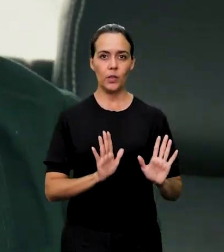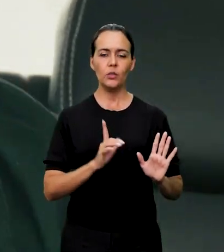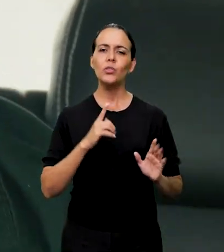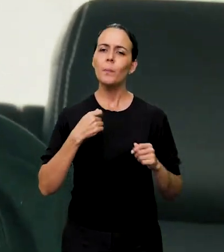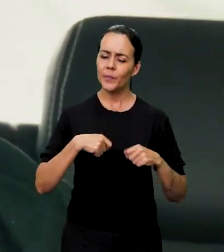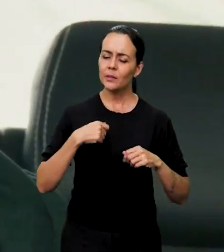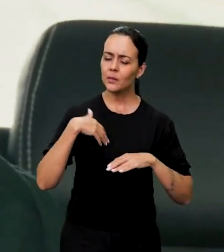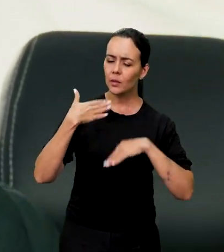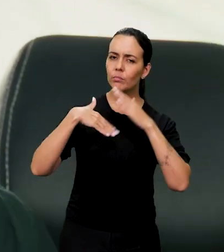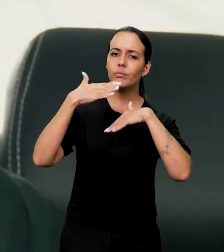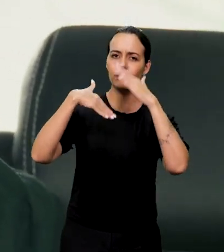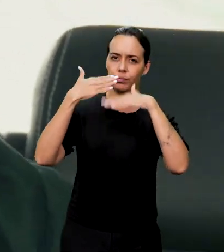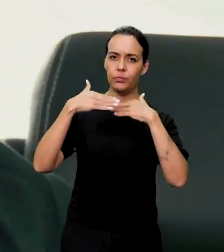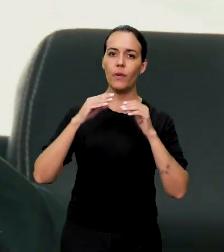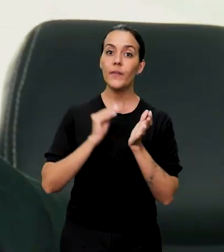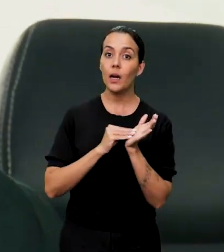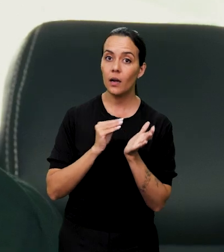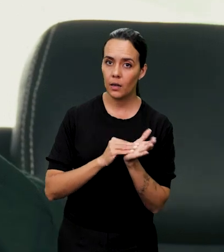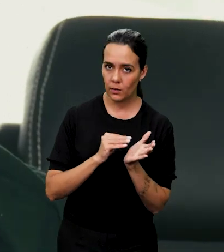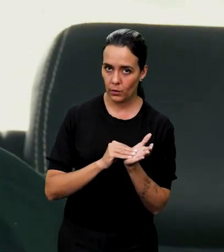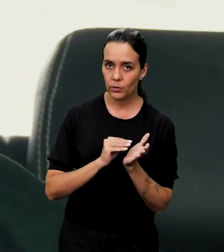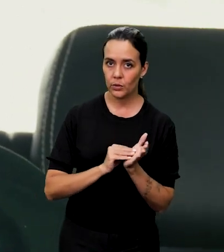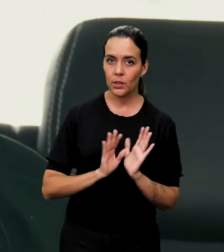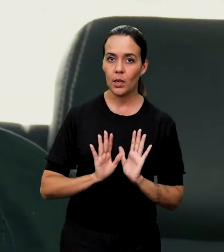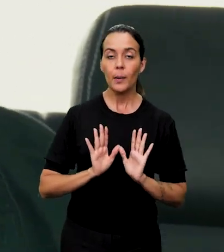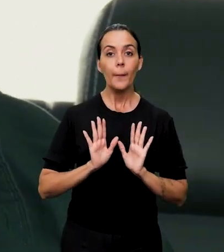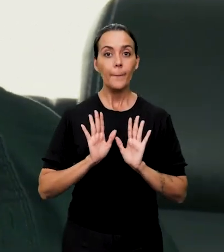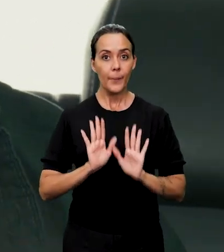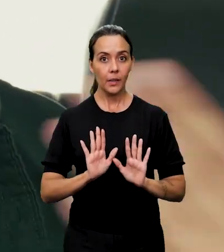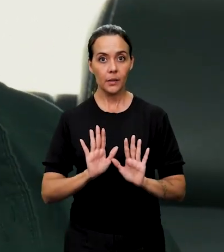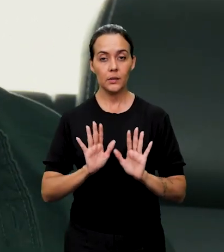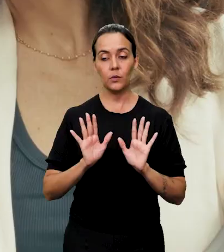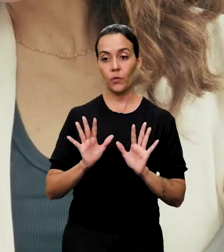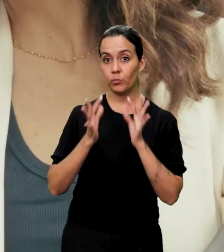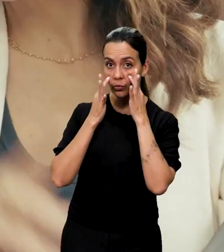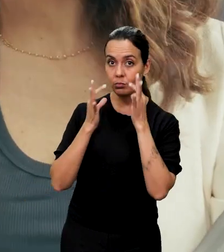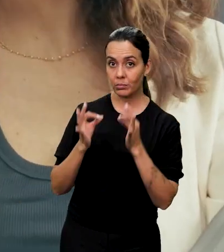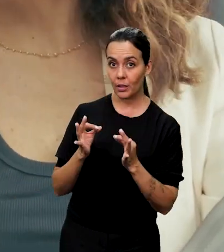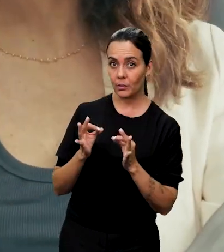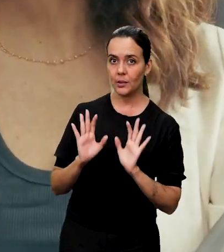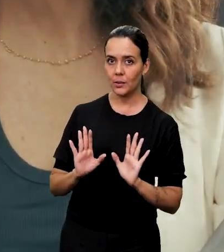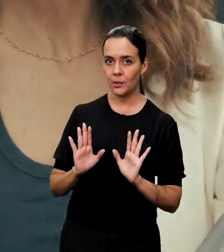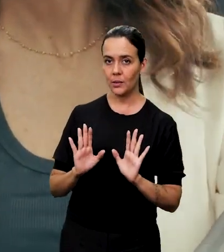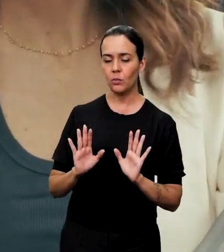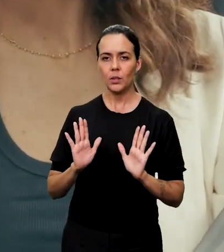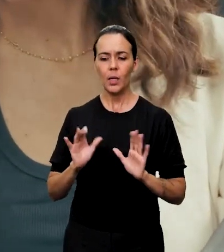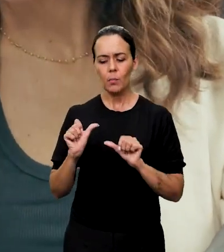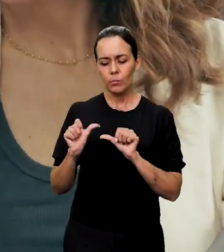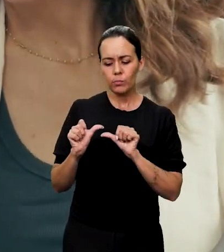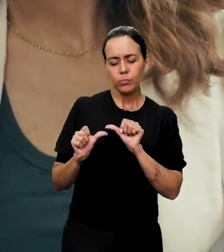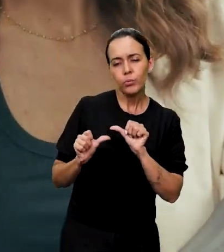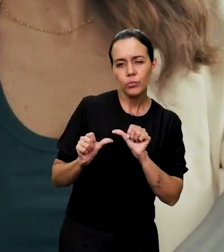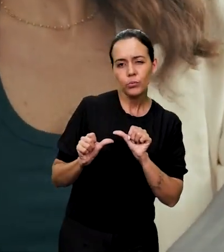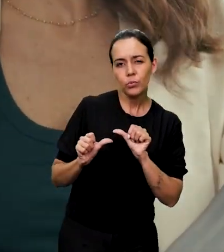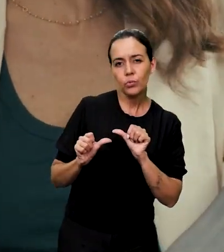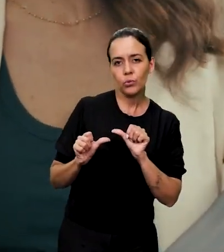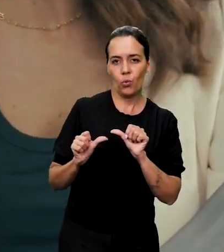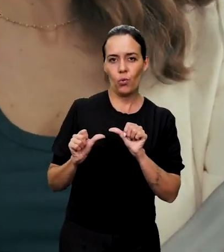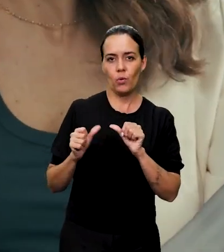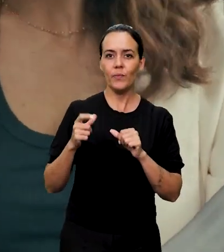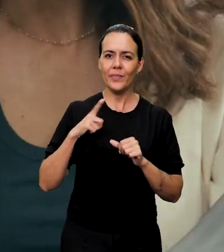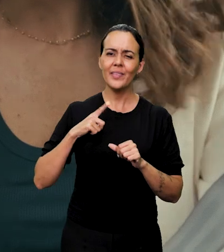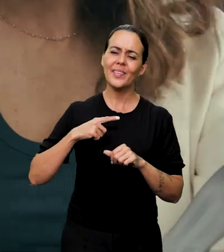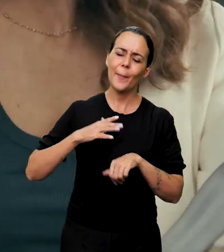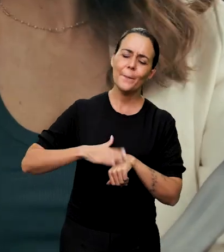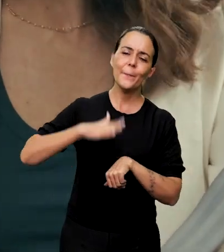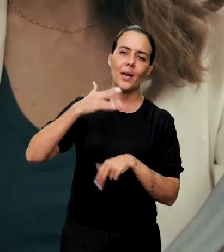temos muito a avançar, mas eu acho que isso é uma coisa excepcional. Ainda que seja ainda que seja pouco. Muito poucos, é o Porém, começo. é